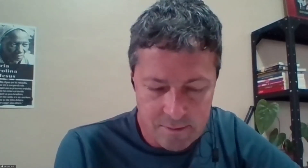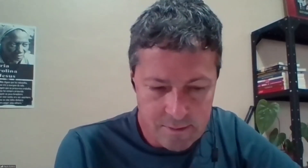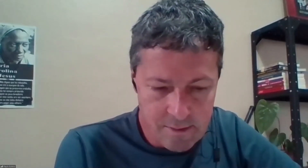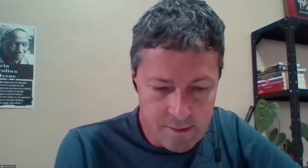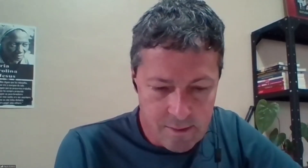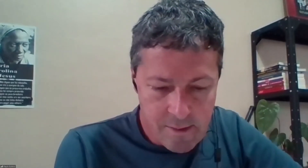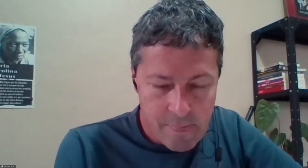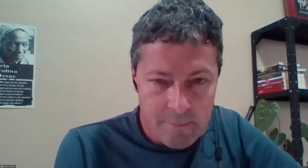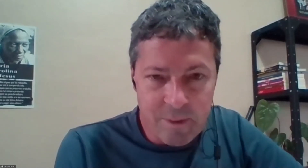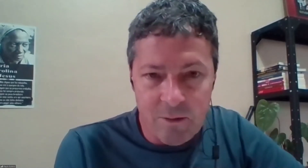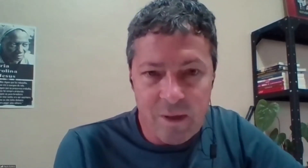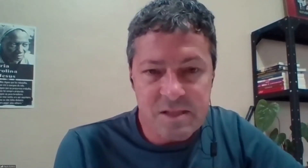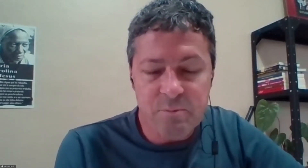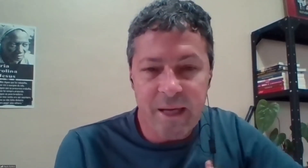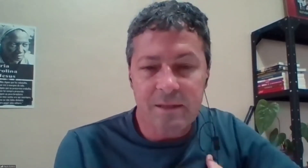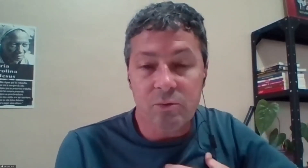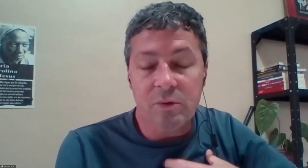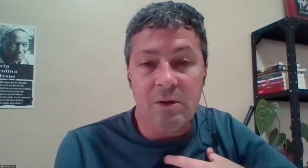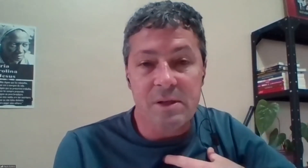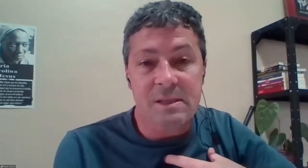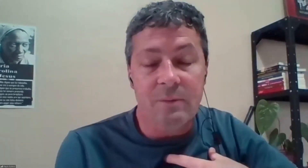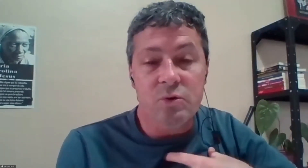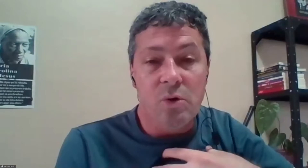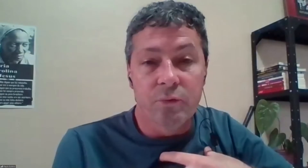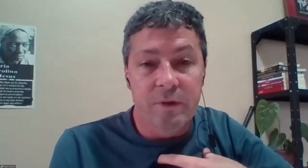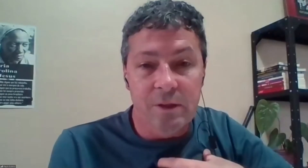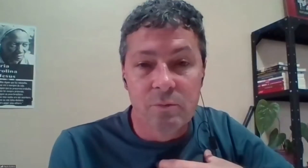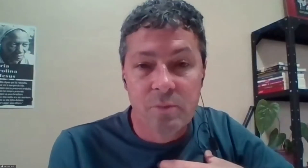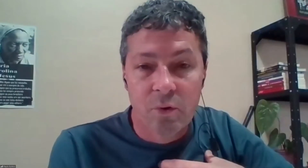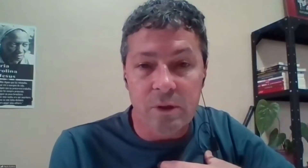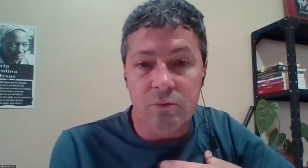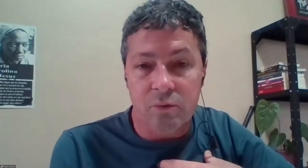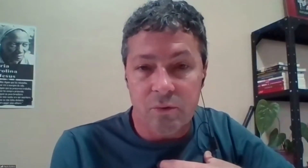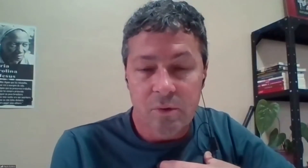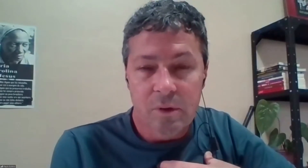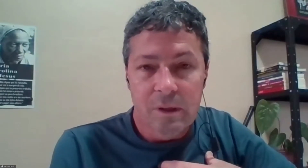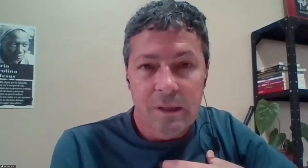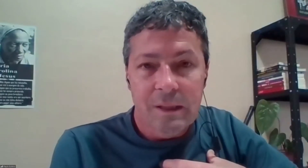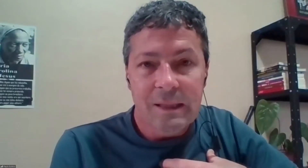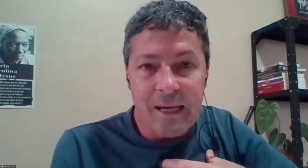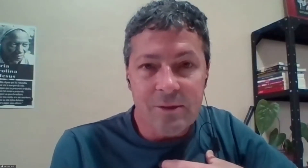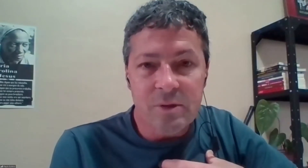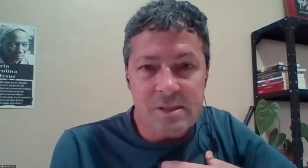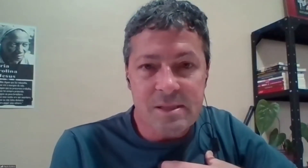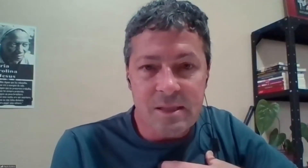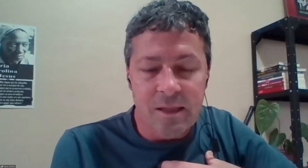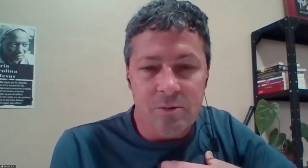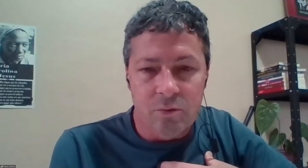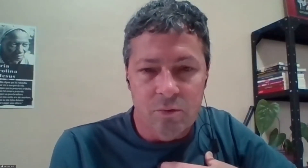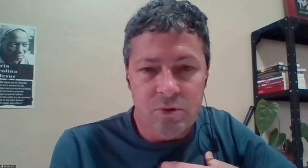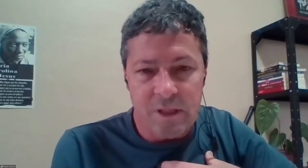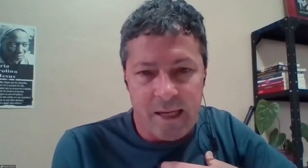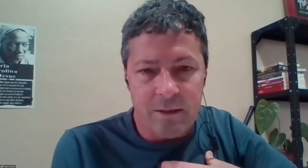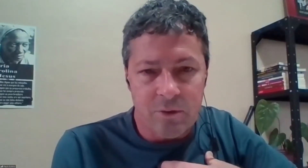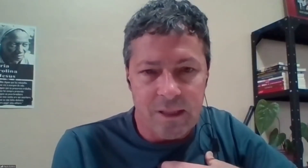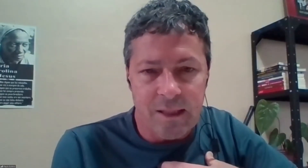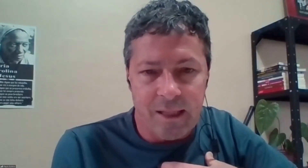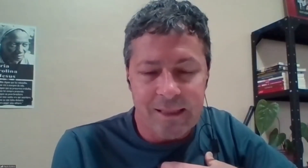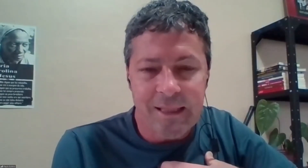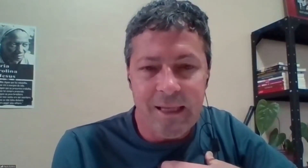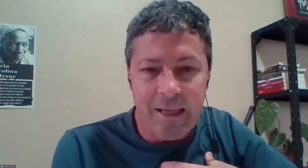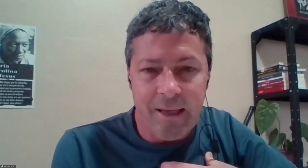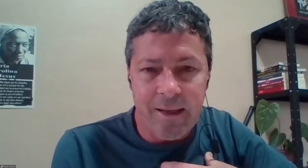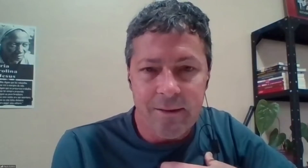elaboração, para um aspecto que nós temos ouvido muito lá no distrito, Tiago e